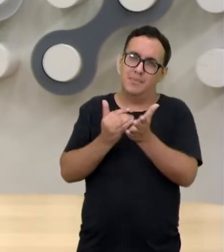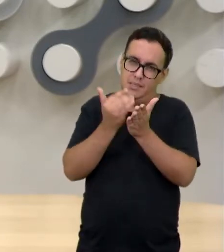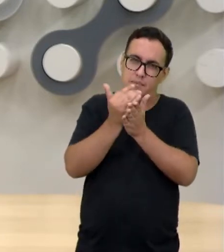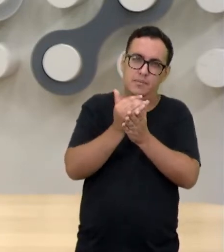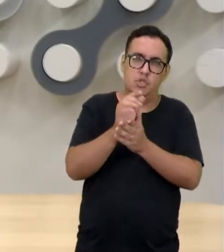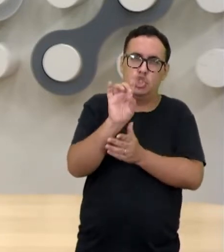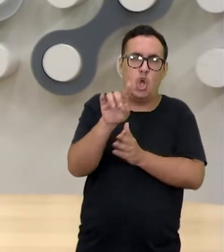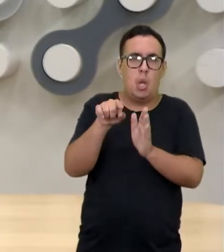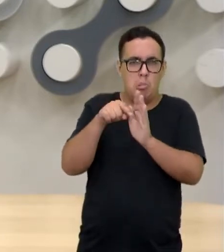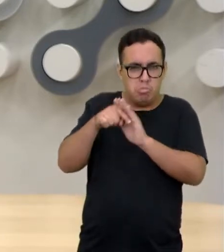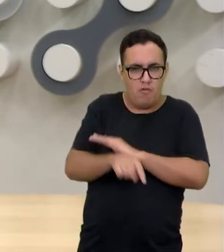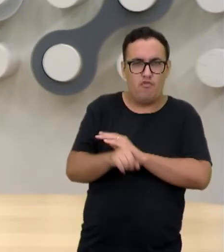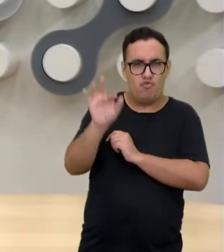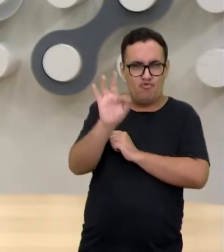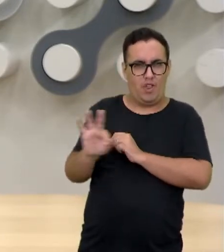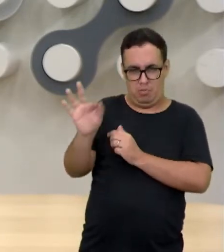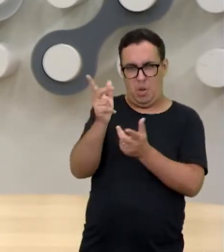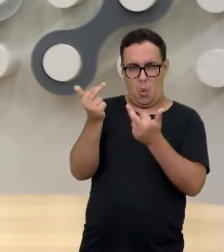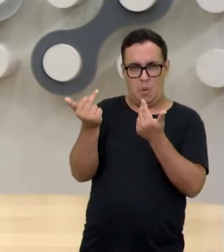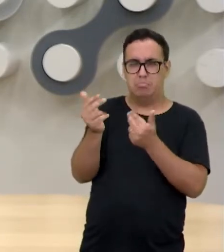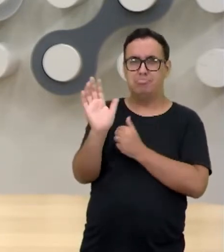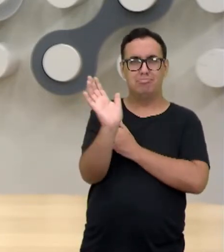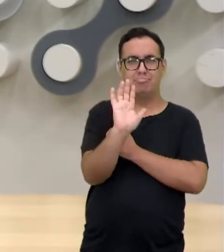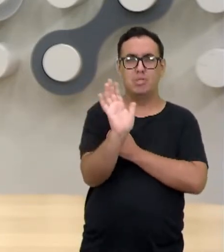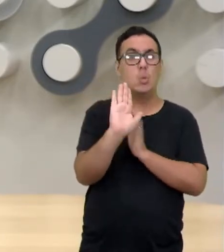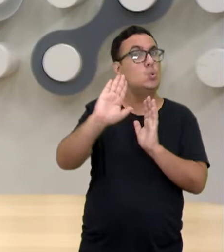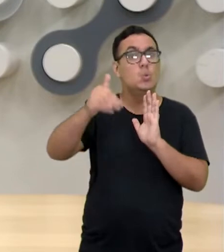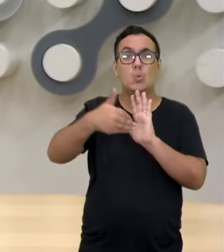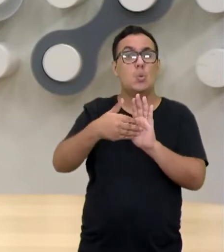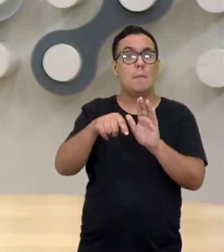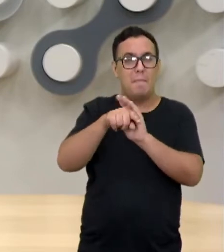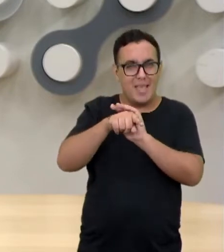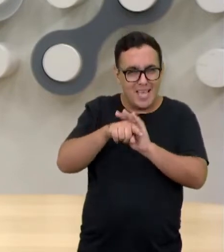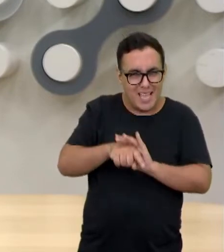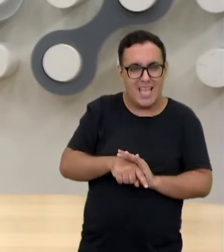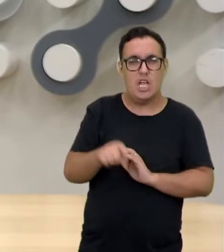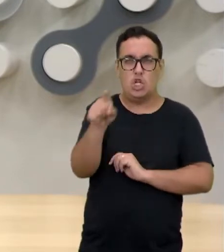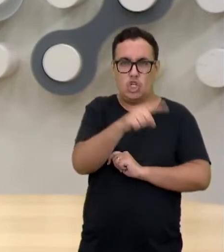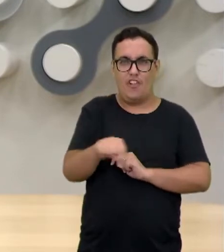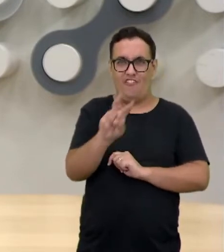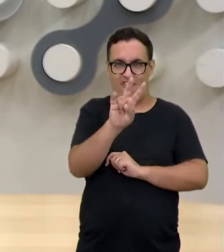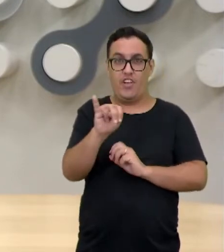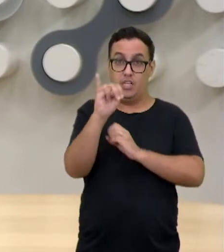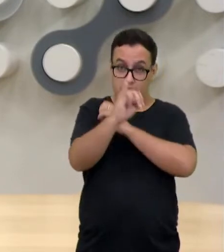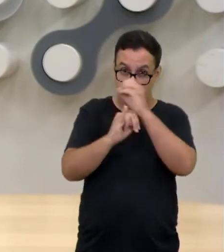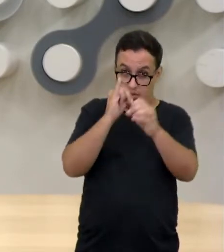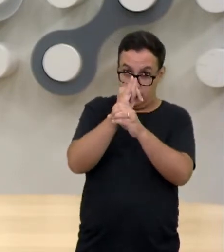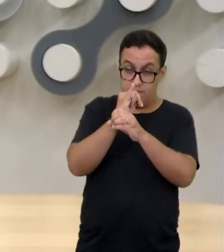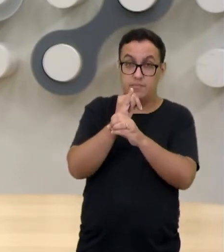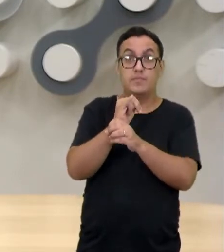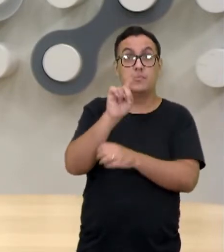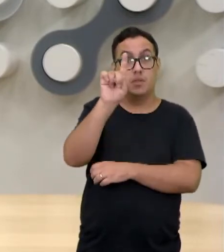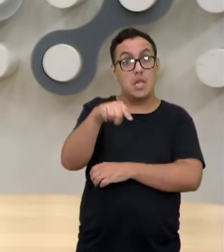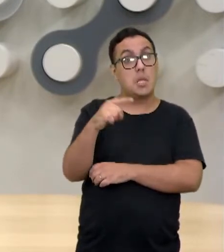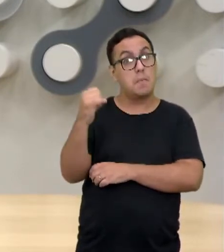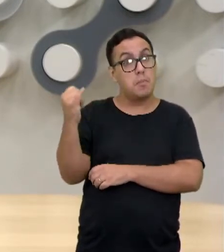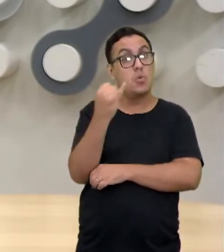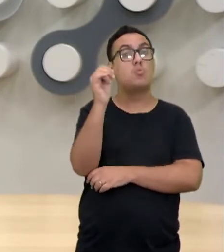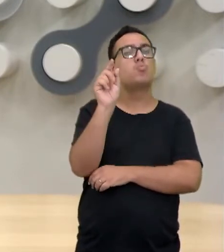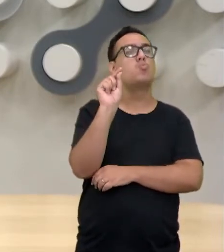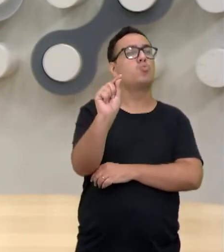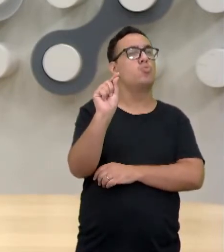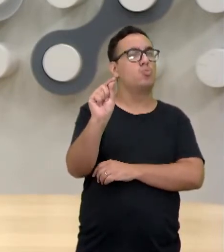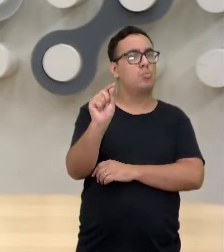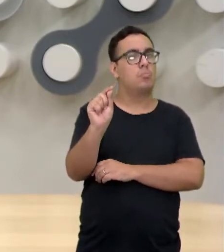pesquisa acadêmica na internet, mas todo e qualquer tipo de pesquisa que a gente for fazer na rede, é importante que a gente procure,